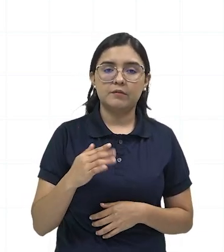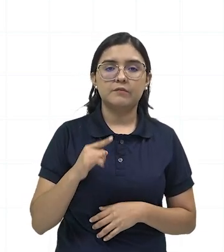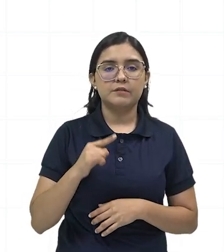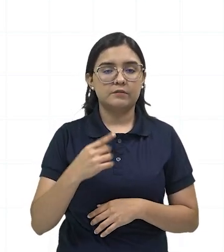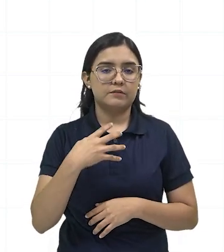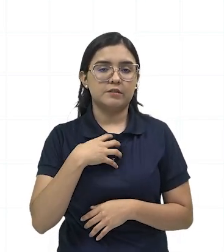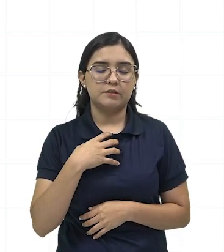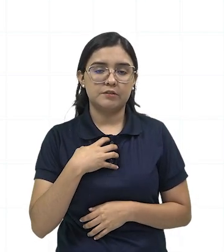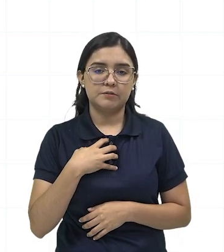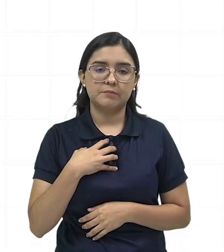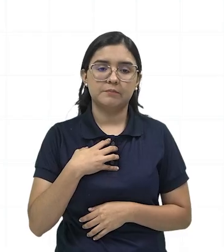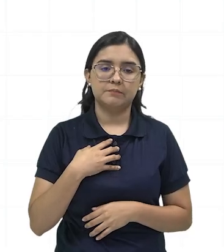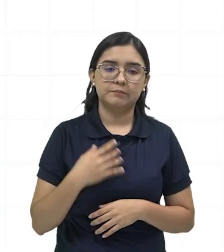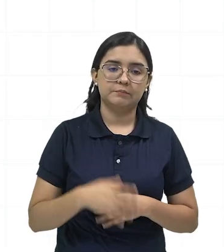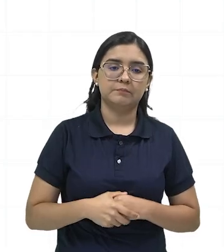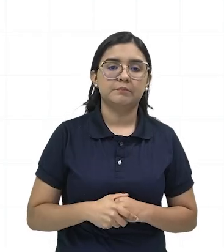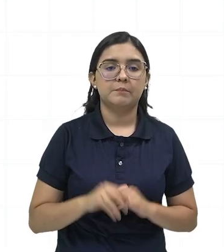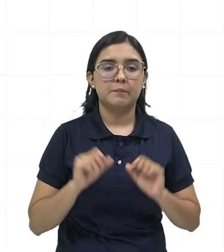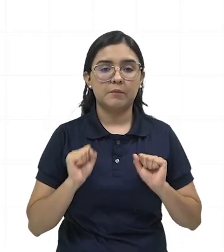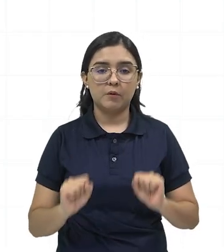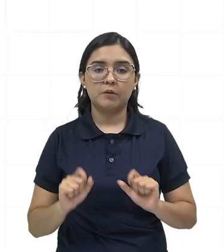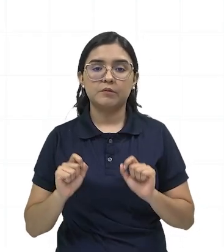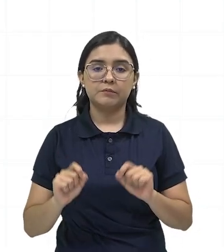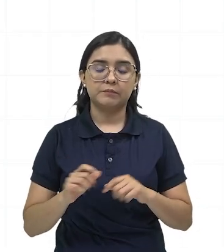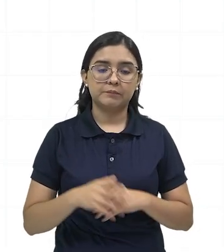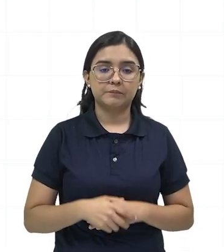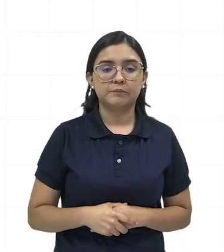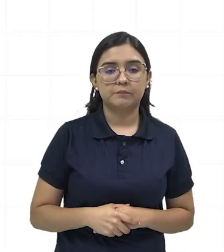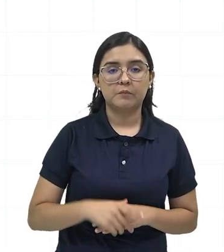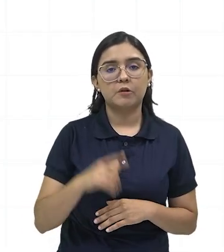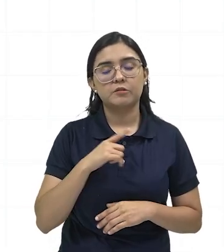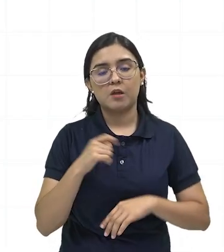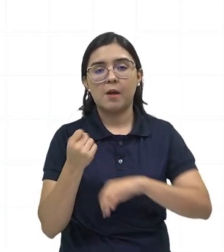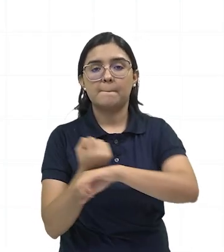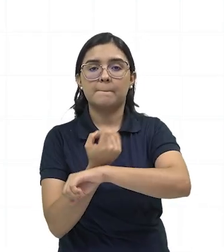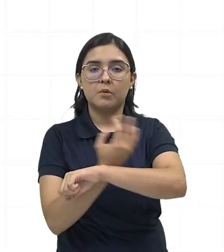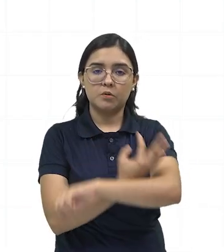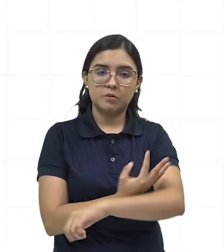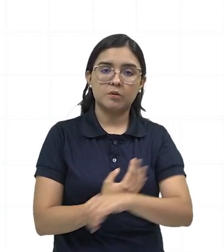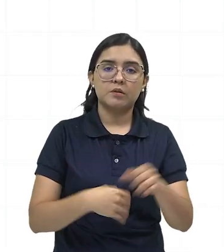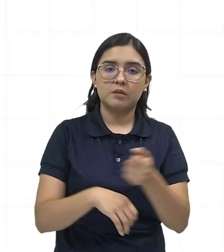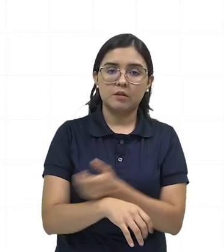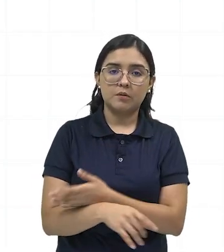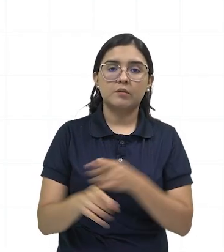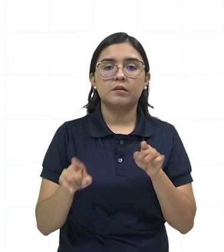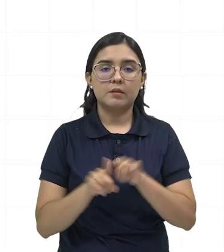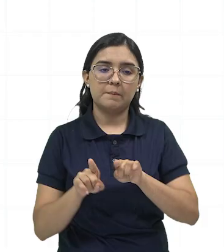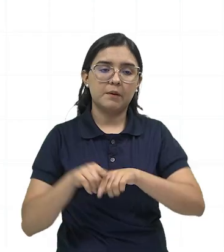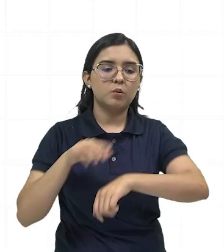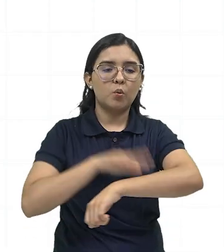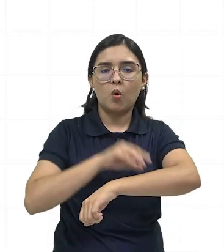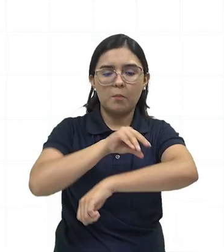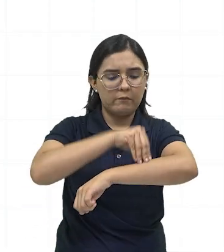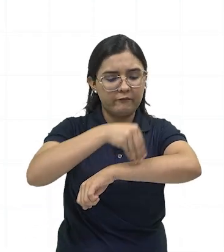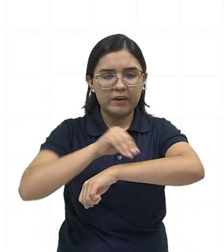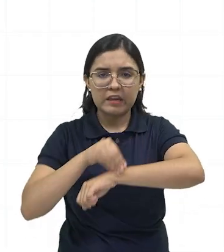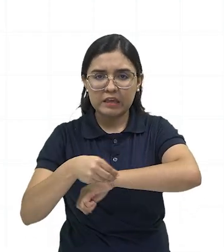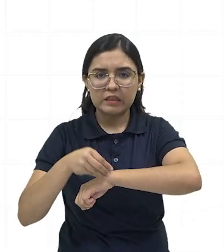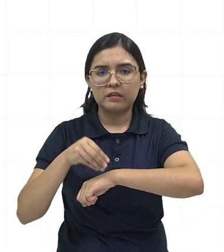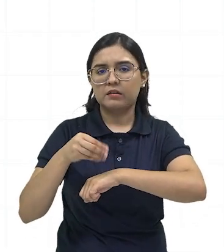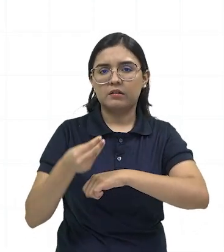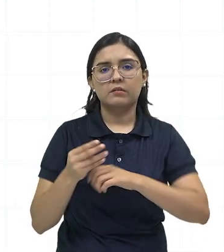sentir, seja ela no campo da ferida emocional, quanto da ferida corporal,